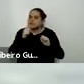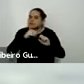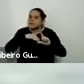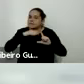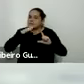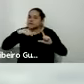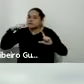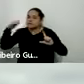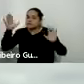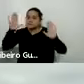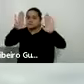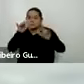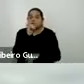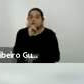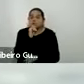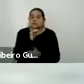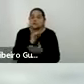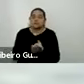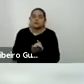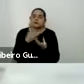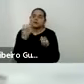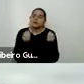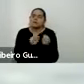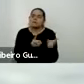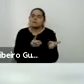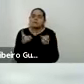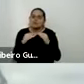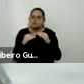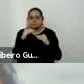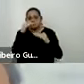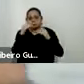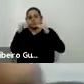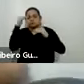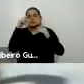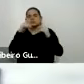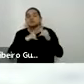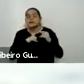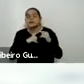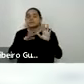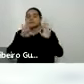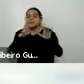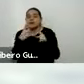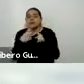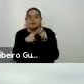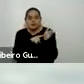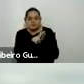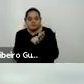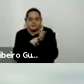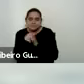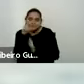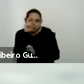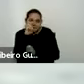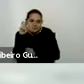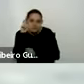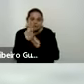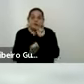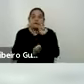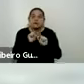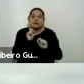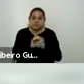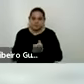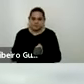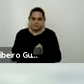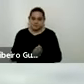E por que ele passa a medir essa desigualdade? Porque quando a gente vai observar, tá? Primeiro, o home